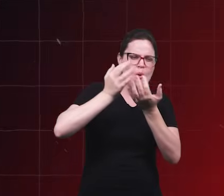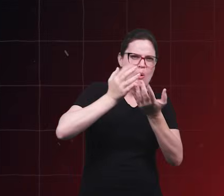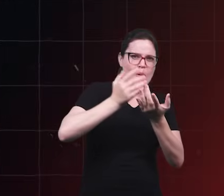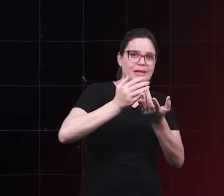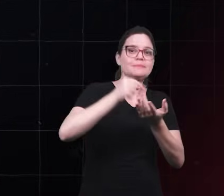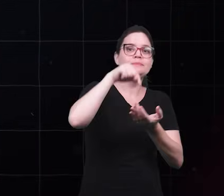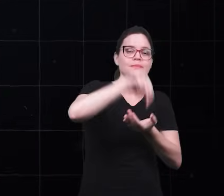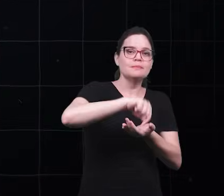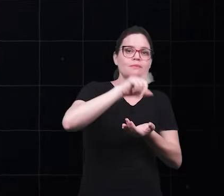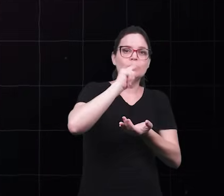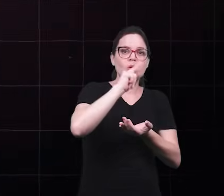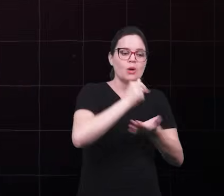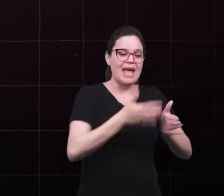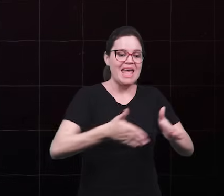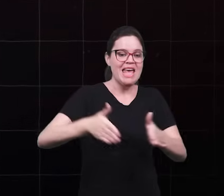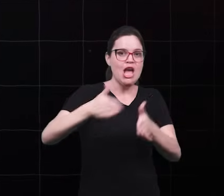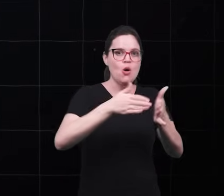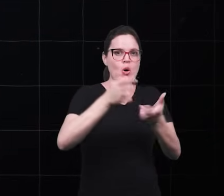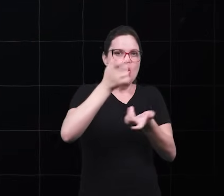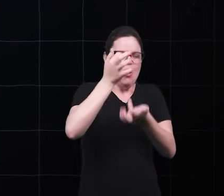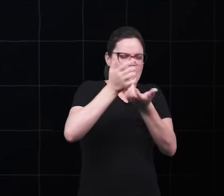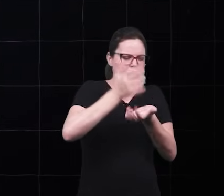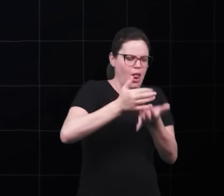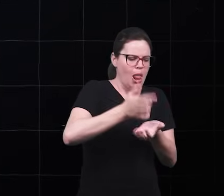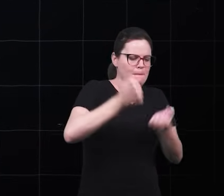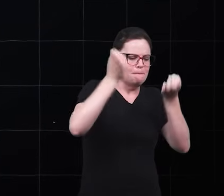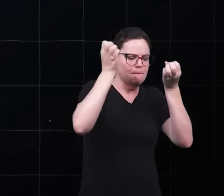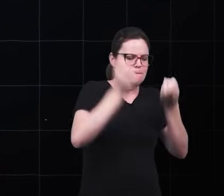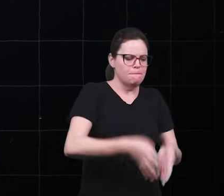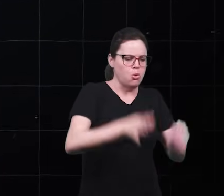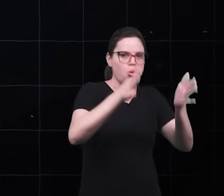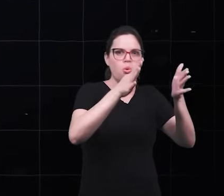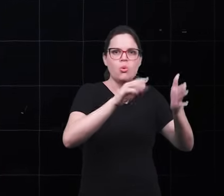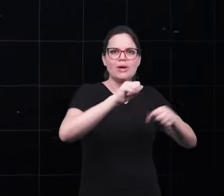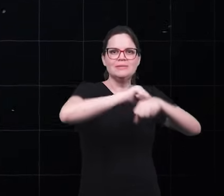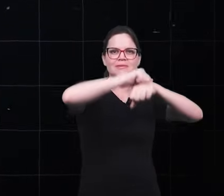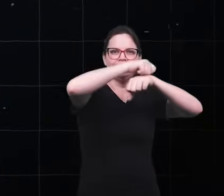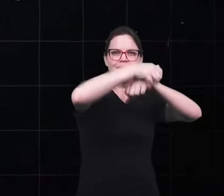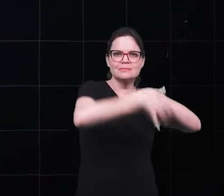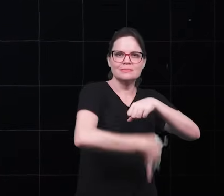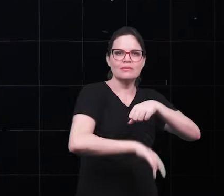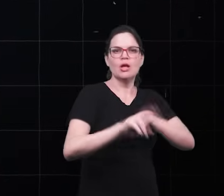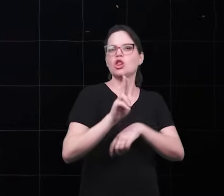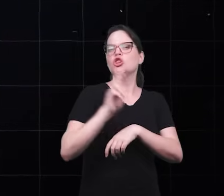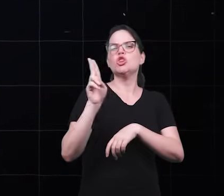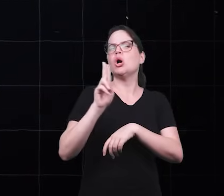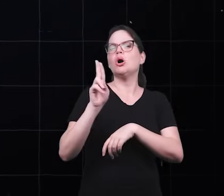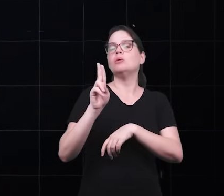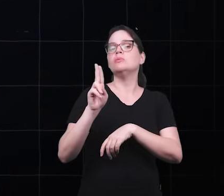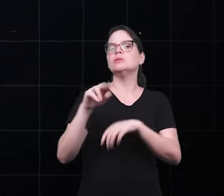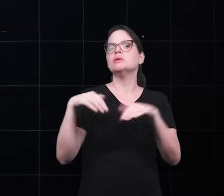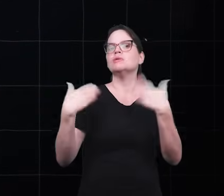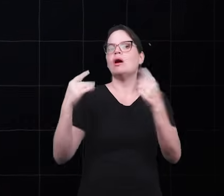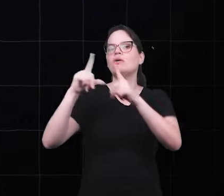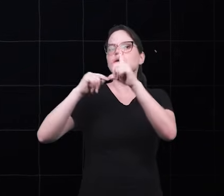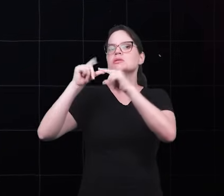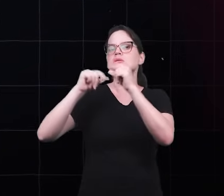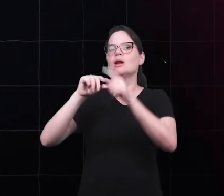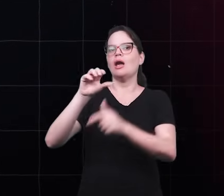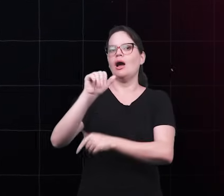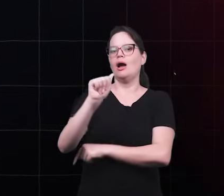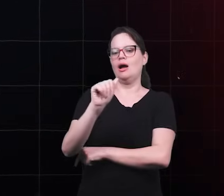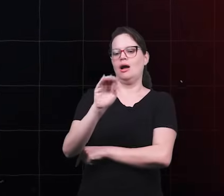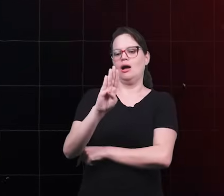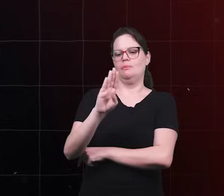e caiu sobre a terça parte dos rios e sobre as fontes das águas. E o nome da estrela era Absinto,